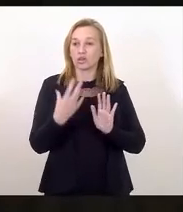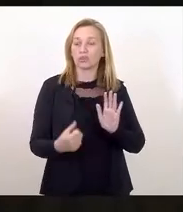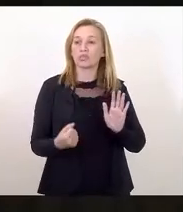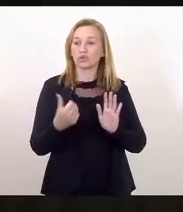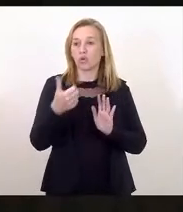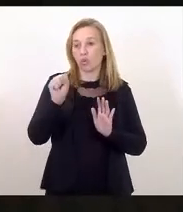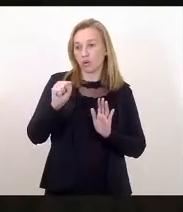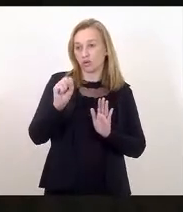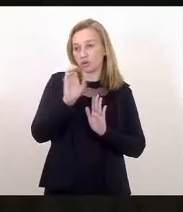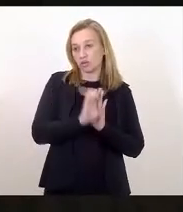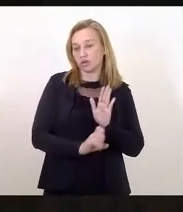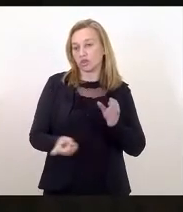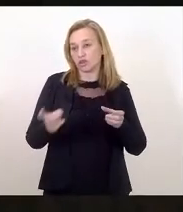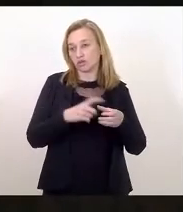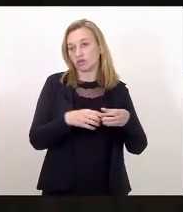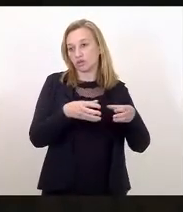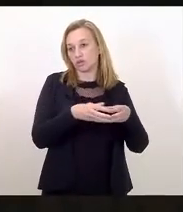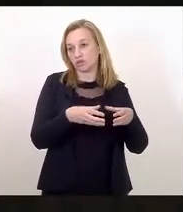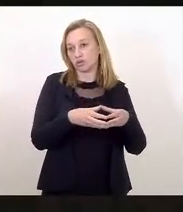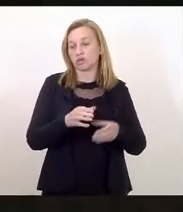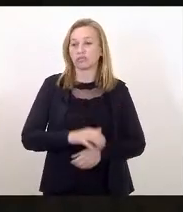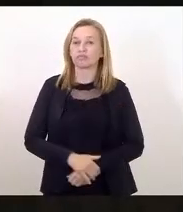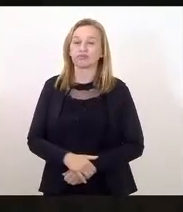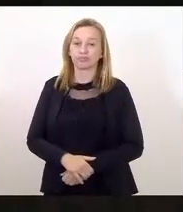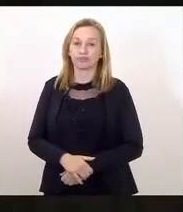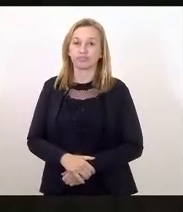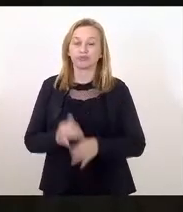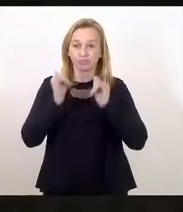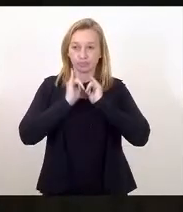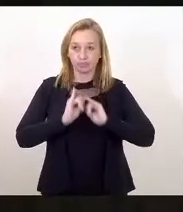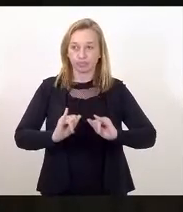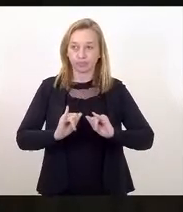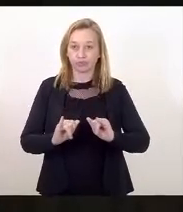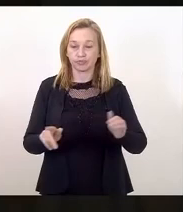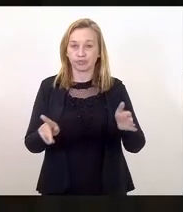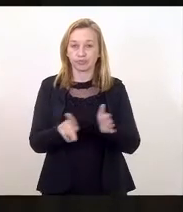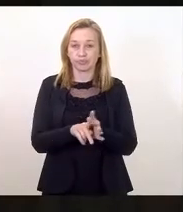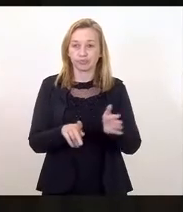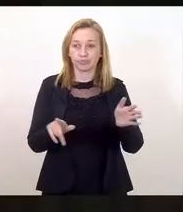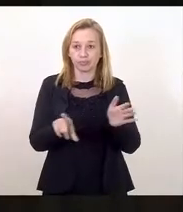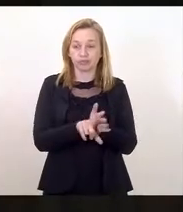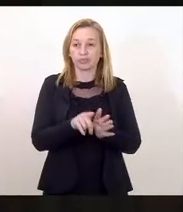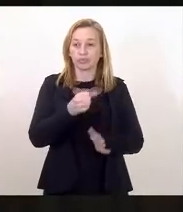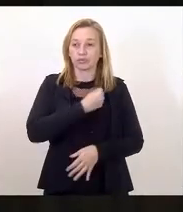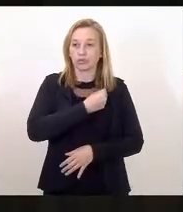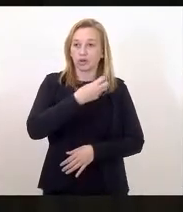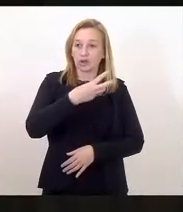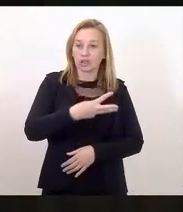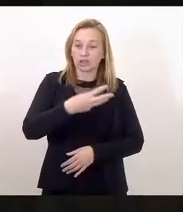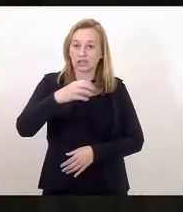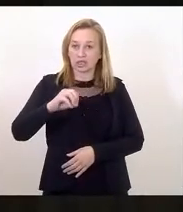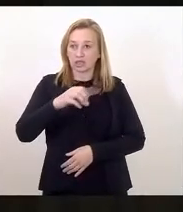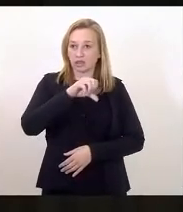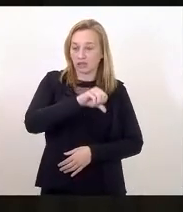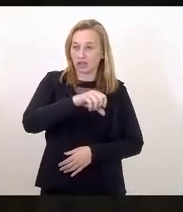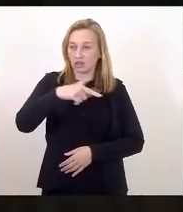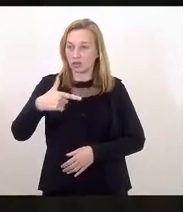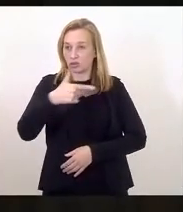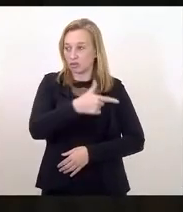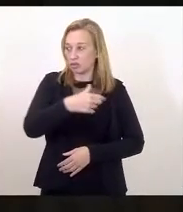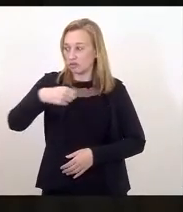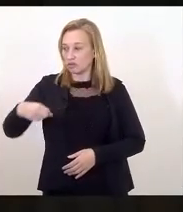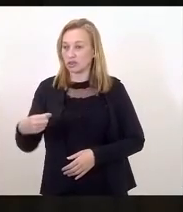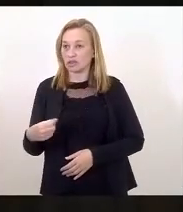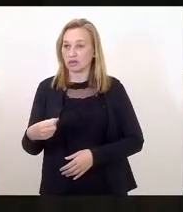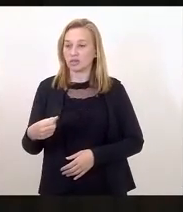oito emendas e retorna às comissões. Anuncio projeto de lei número 3092, 2020, de autoria do